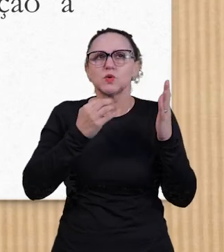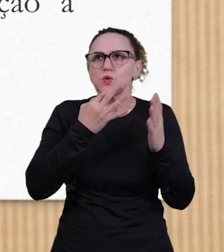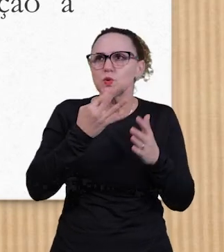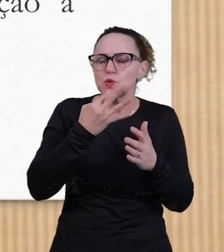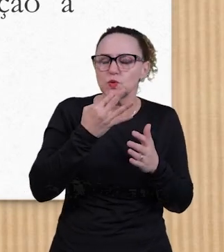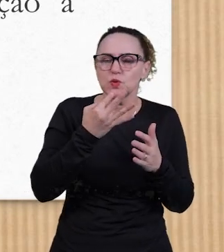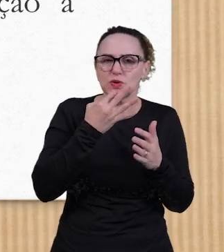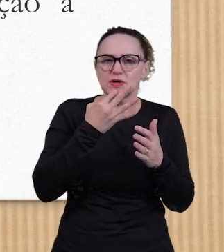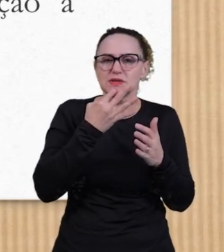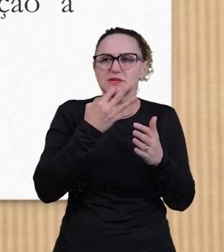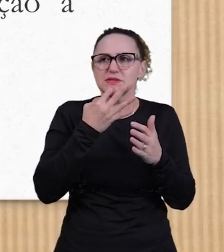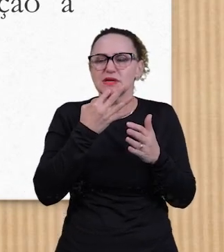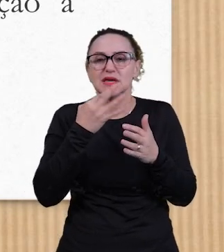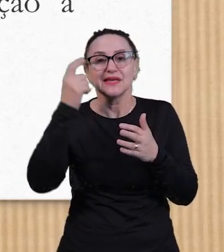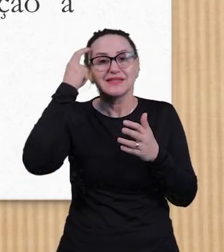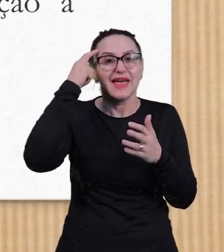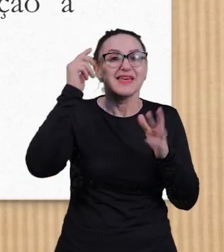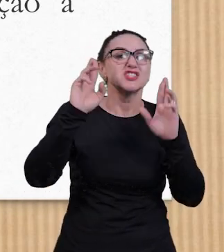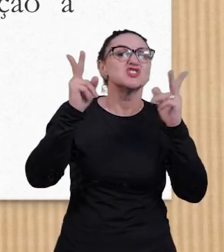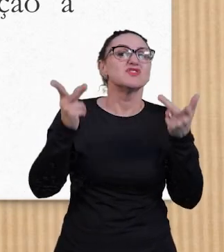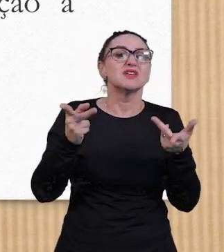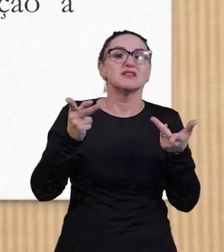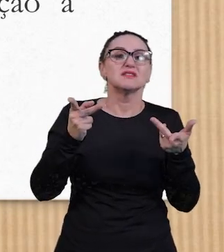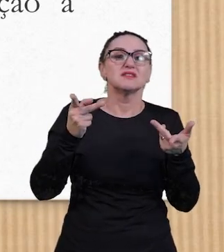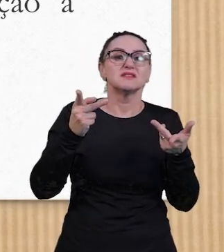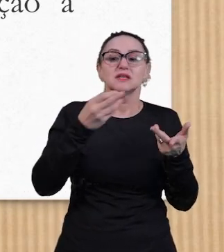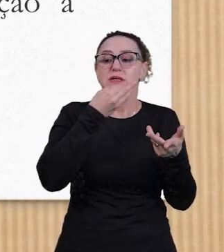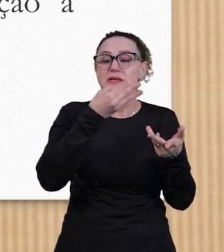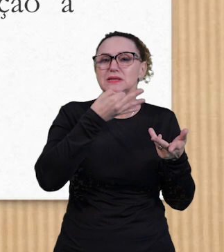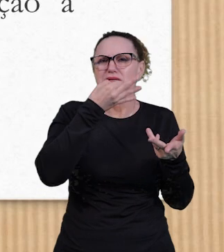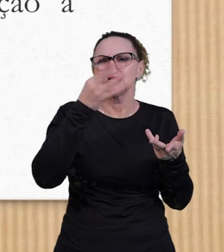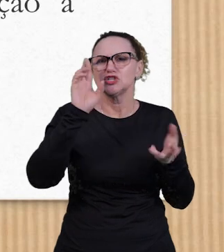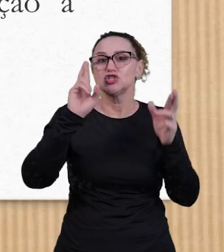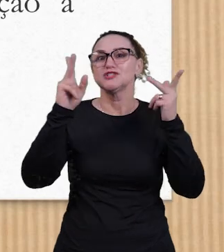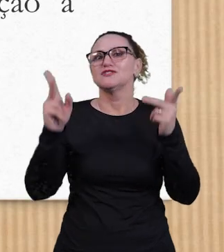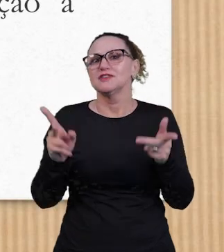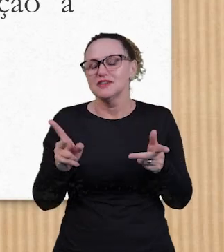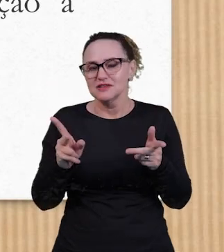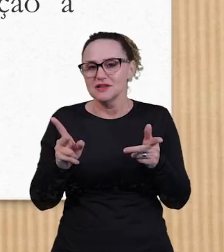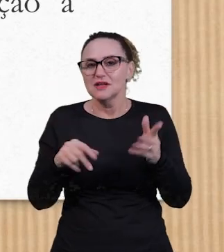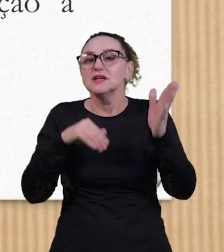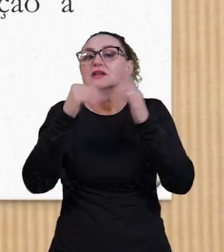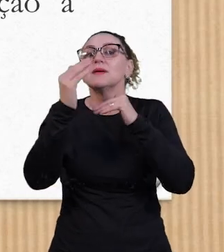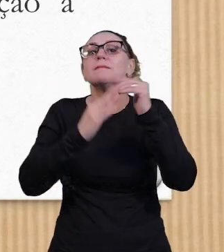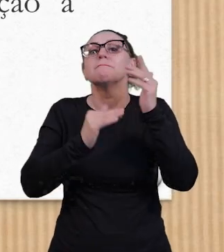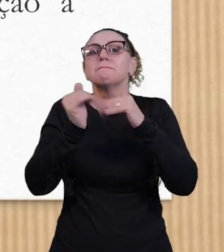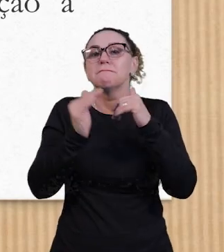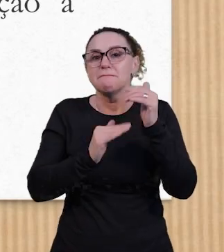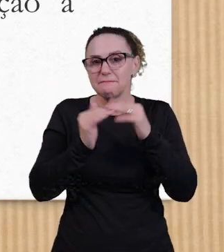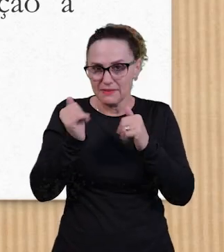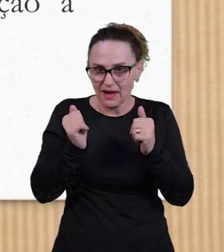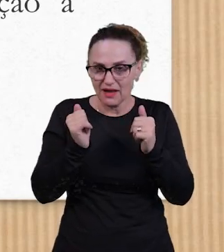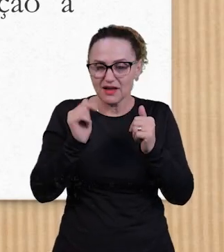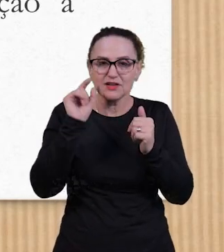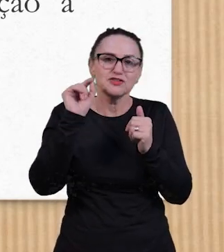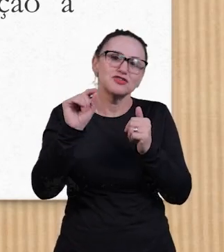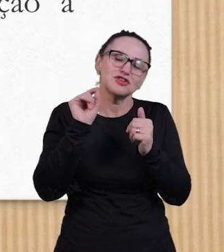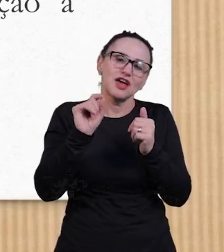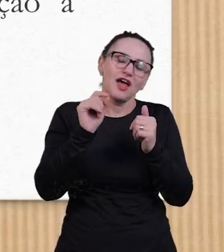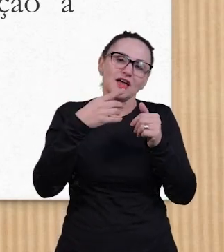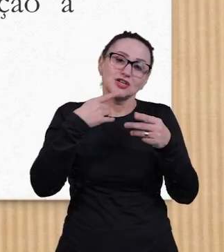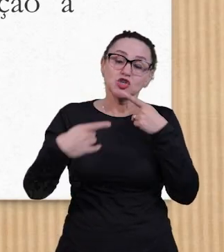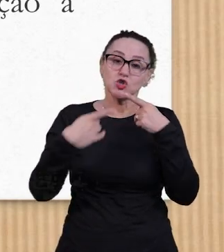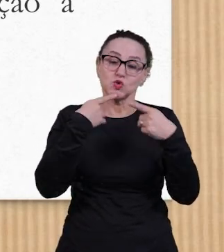vista diferentes, críticas, ideias complementares. E na prática, isso significa levantar e